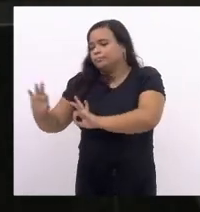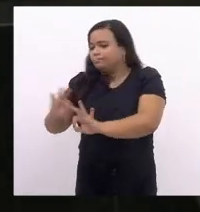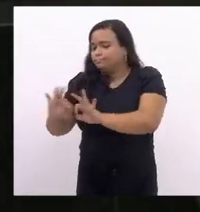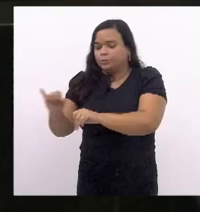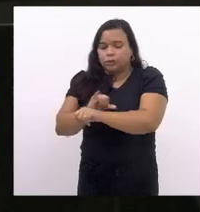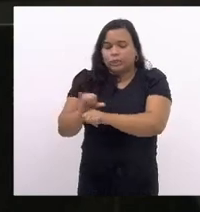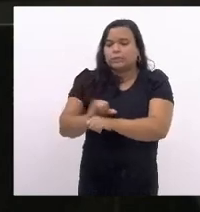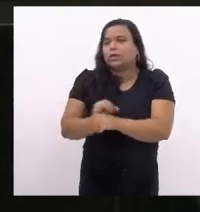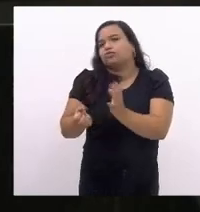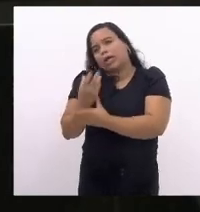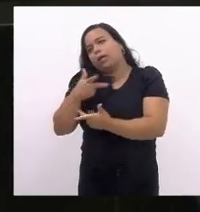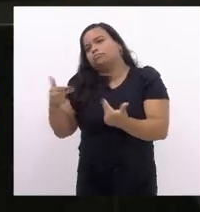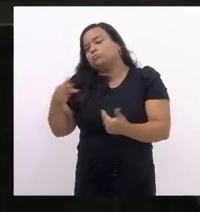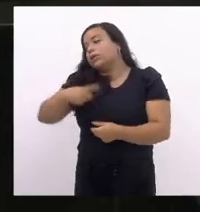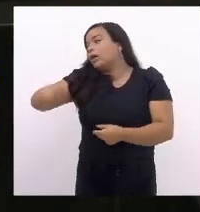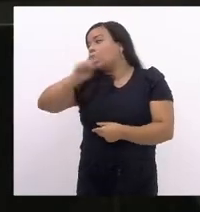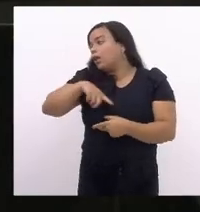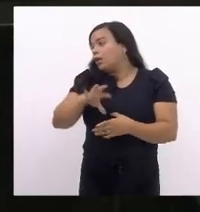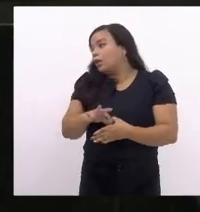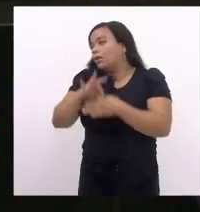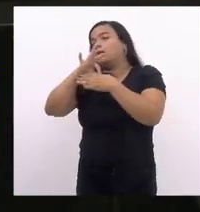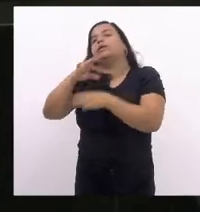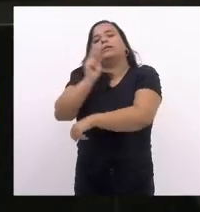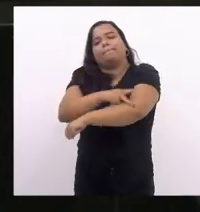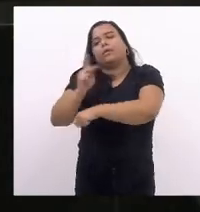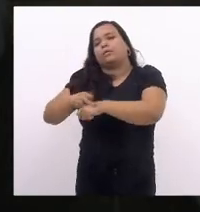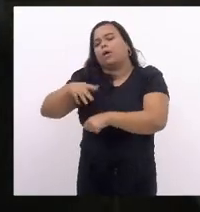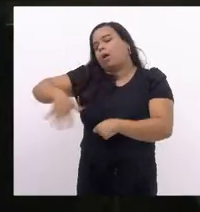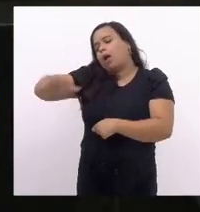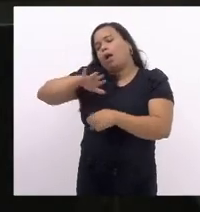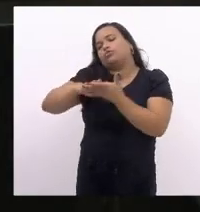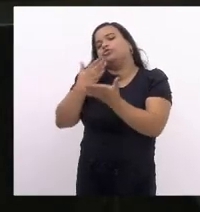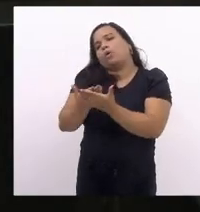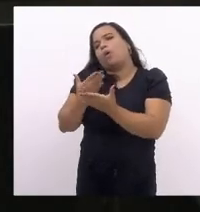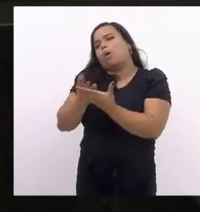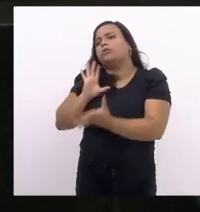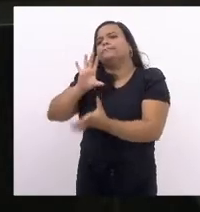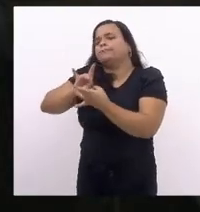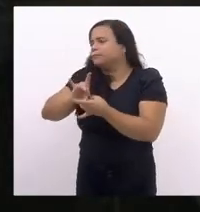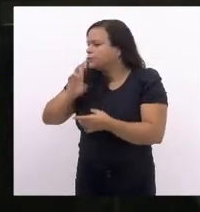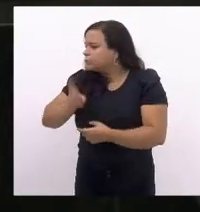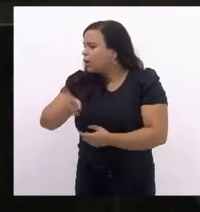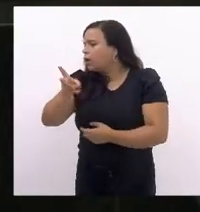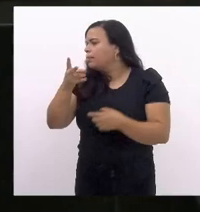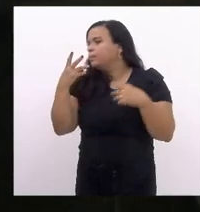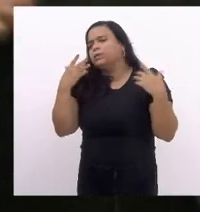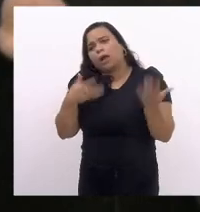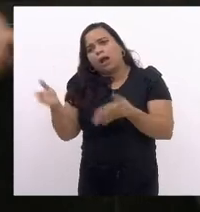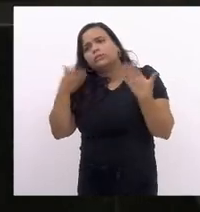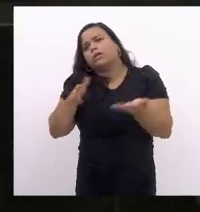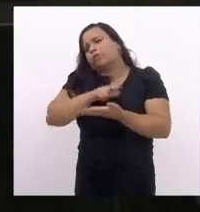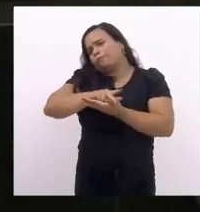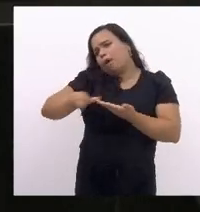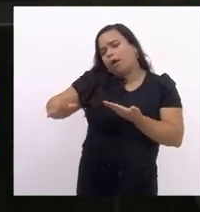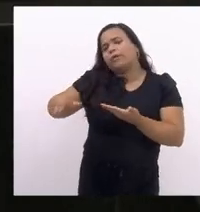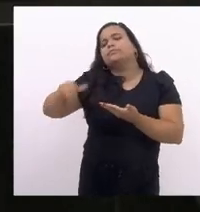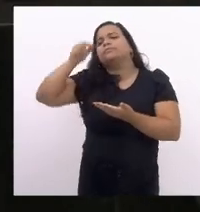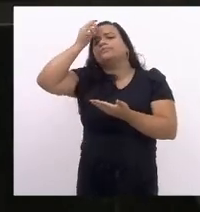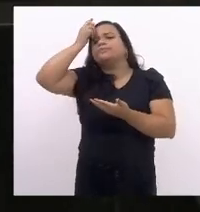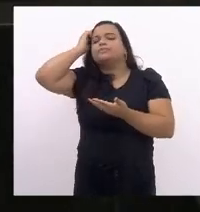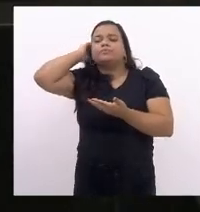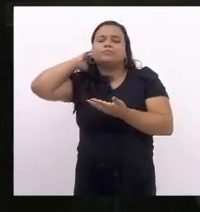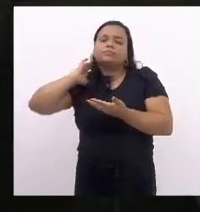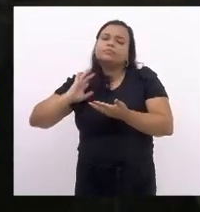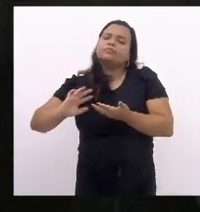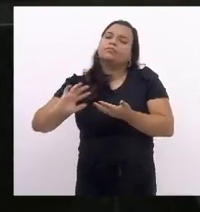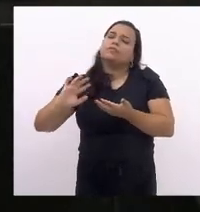sejam lideranças pedagógicas de suas escolas, mas envolvidos o tempo todo em demandas, em estratagemas, em